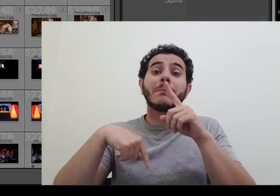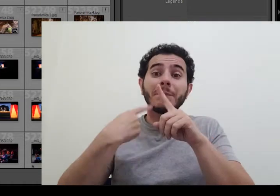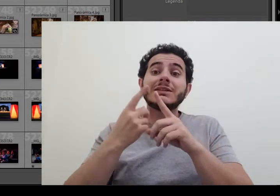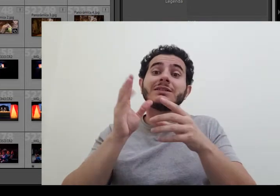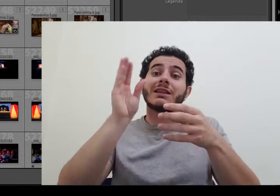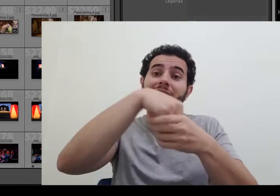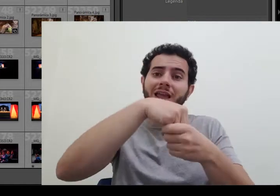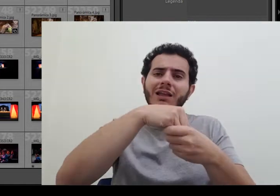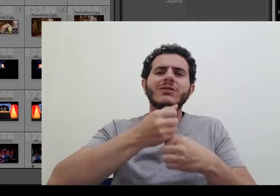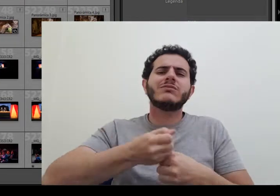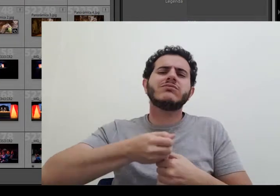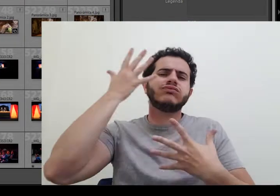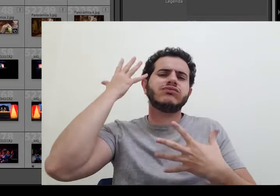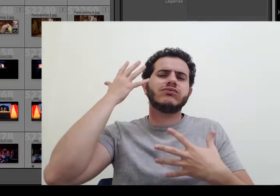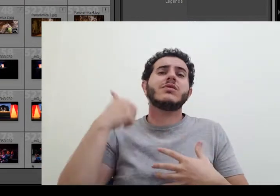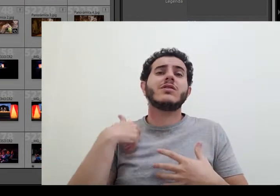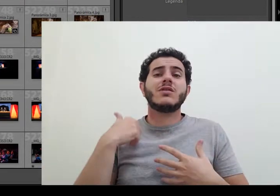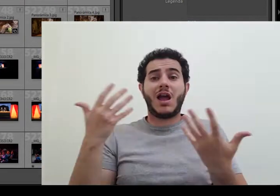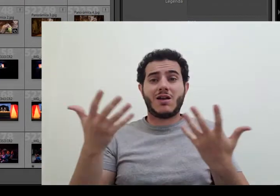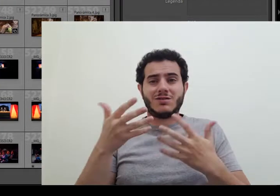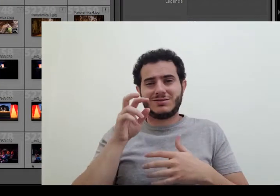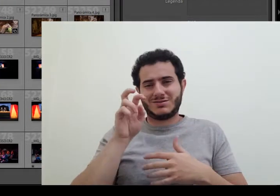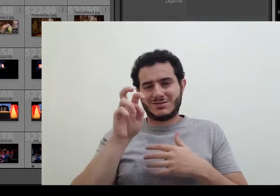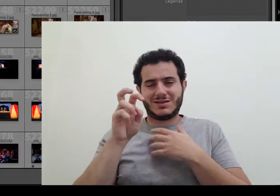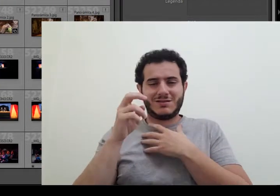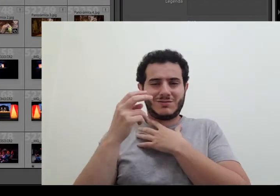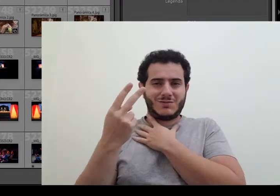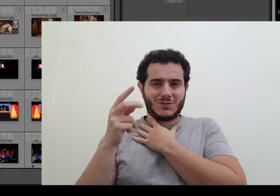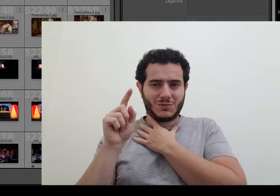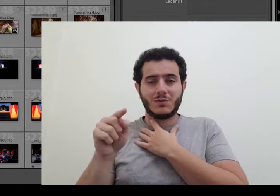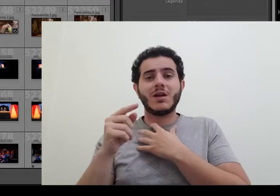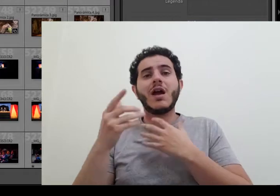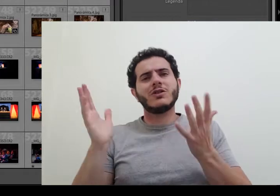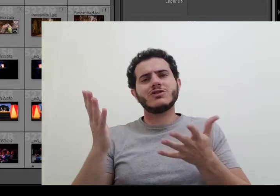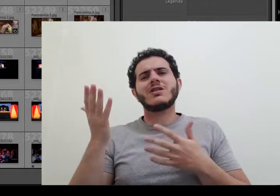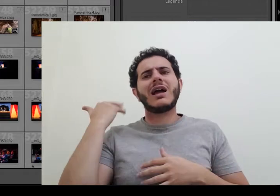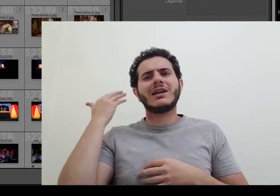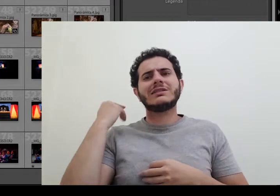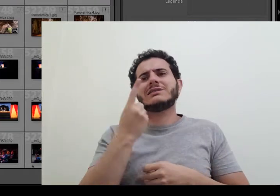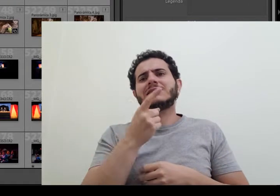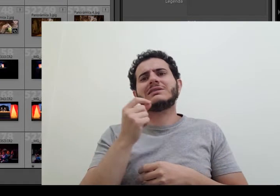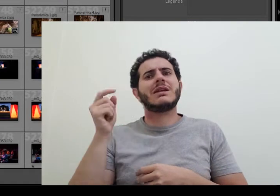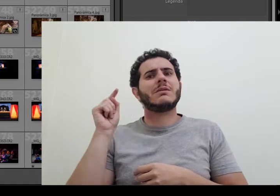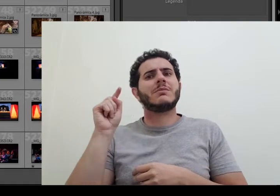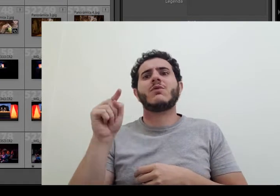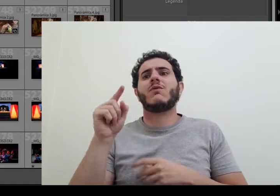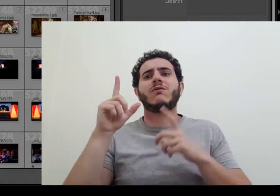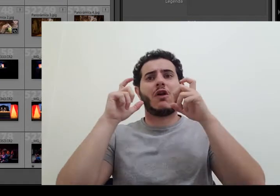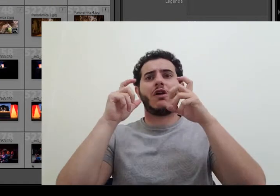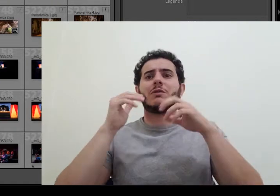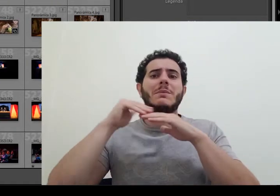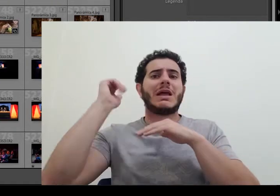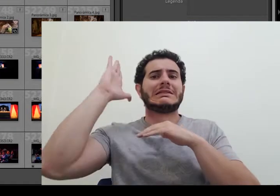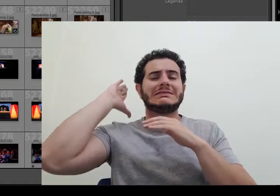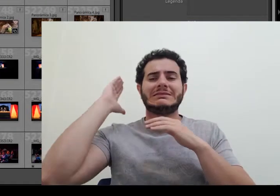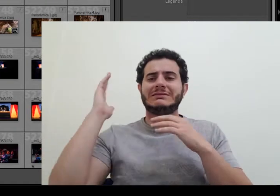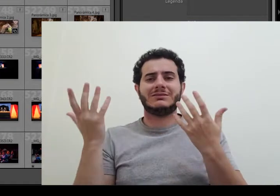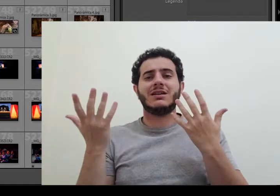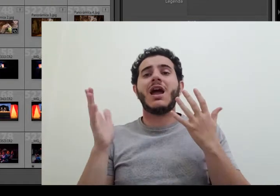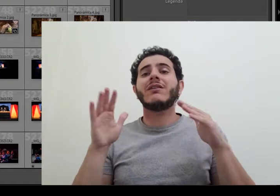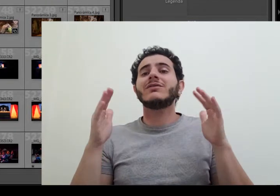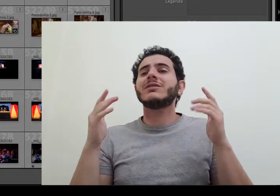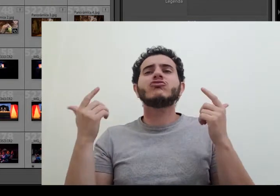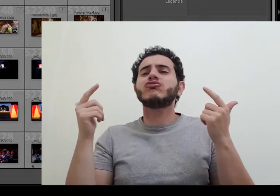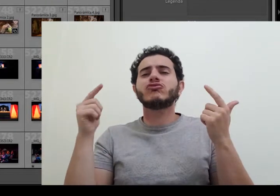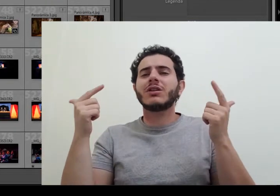tá? Esse meu catálogo ele já chegou a ter mais de 110 mil fotos, mas como a gente precisa o tempo todo organizar o catálogo e deletando as fotos que não foram